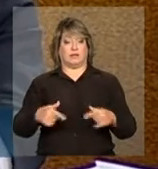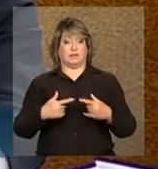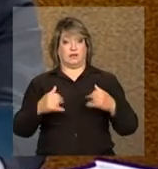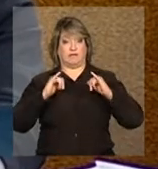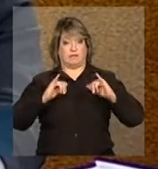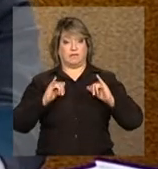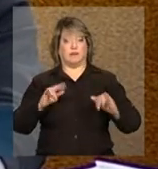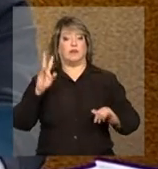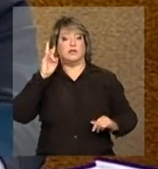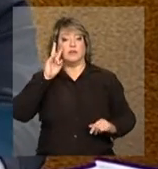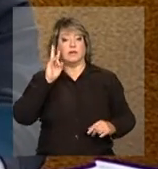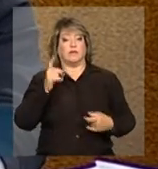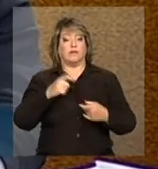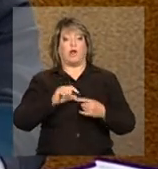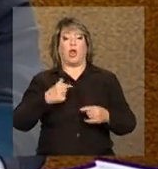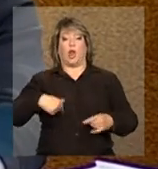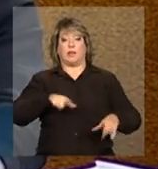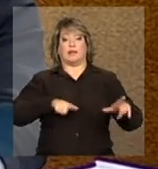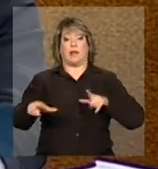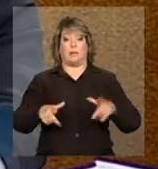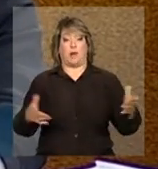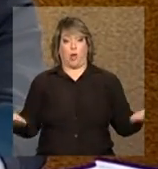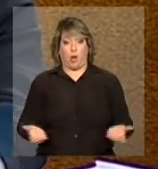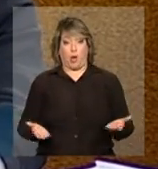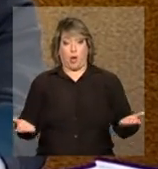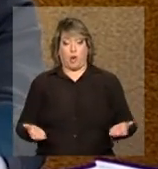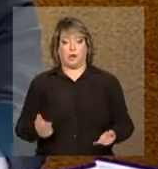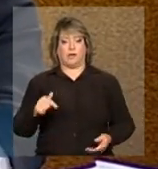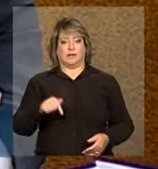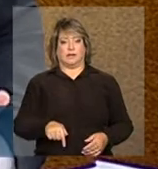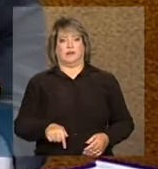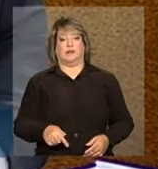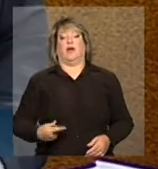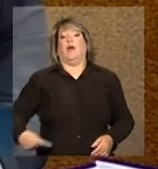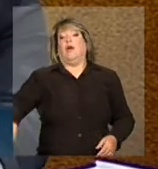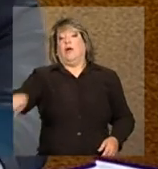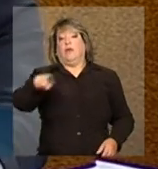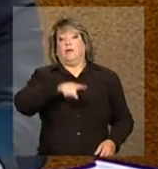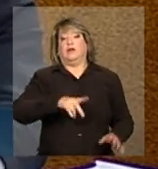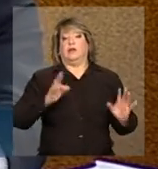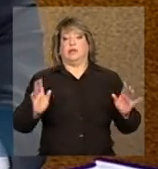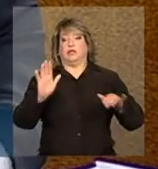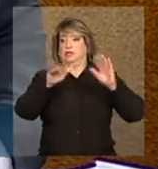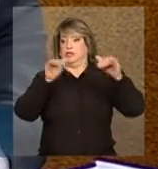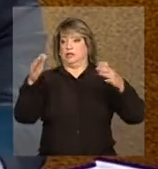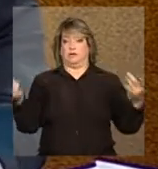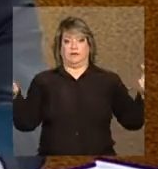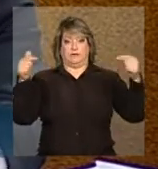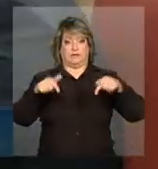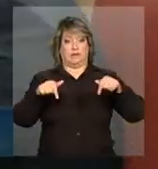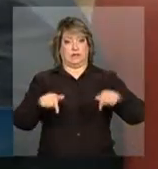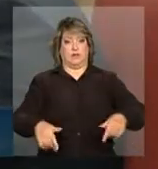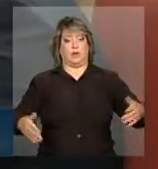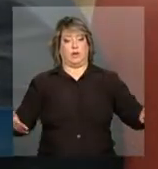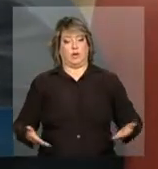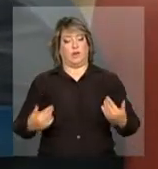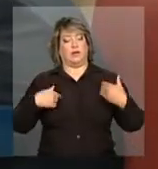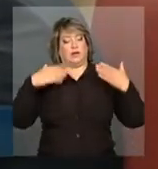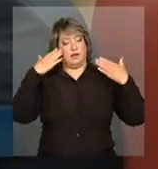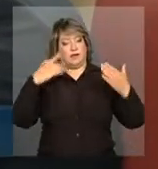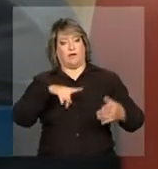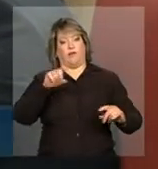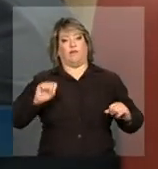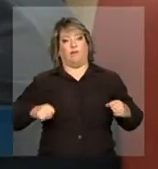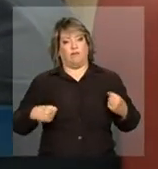um pouco aqui à nossa tarefa de hoje. Hoje, vocês foram chamados aqui, convocados aqui, e já agradeço o